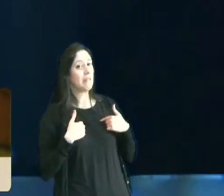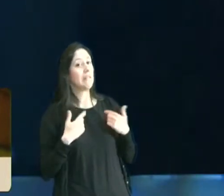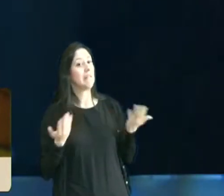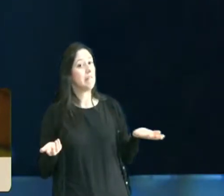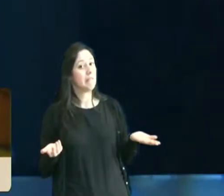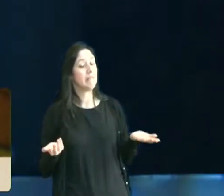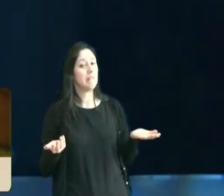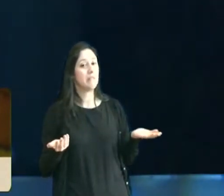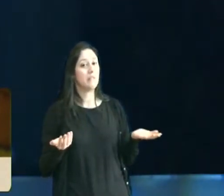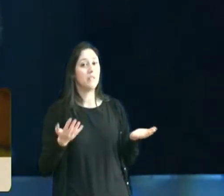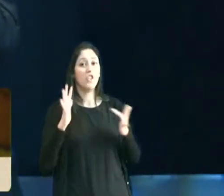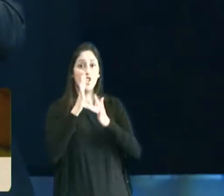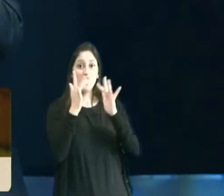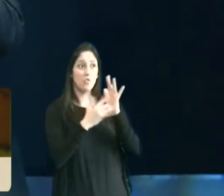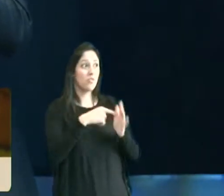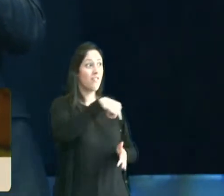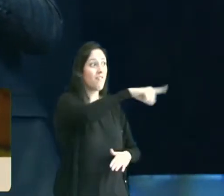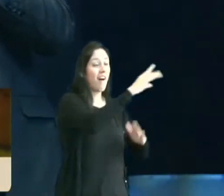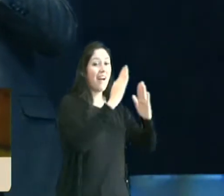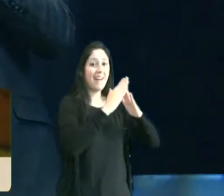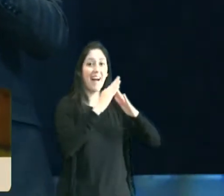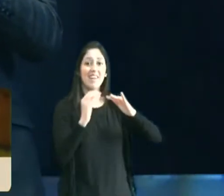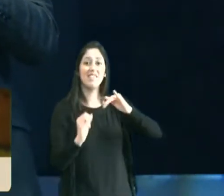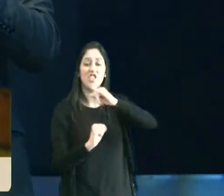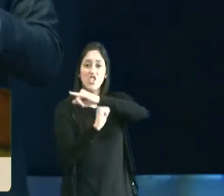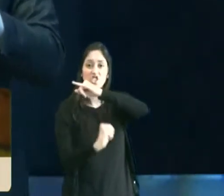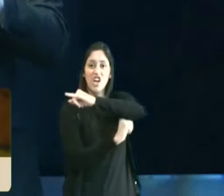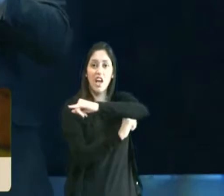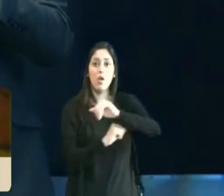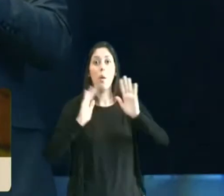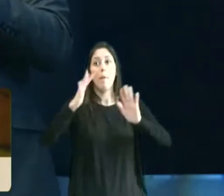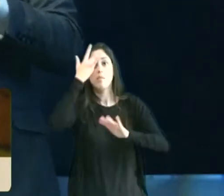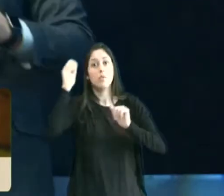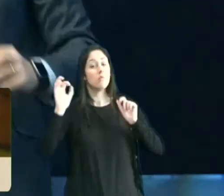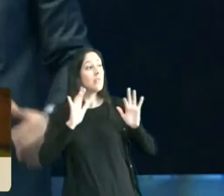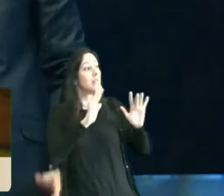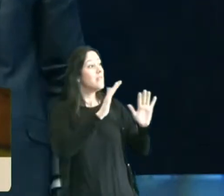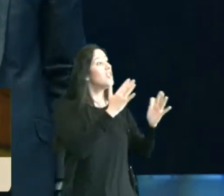gente o apertando e querendo levar noutra direção.